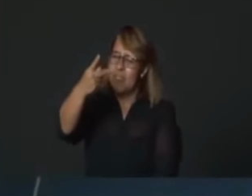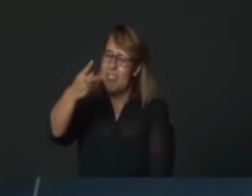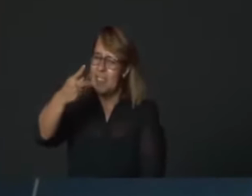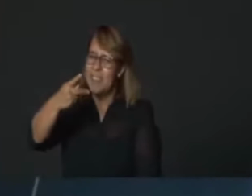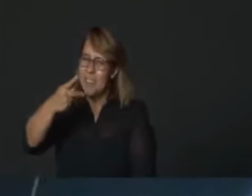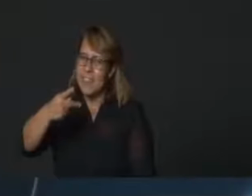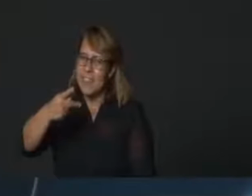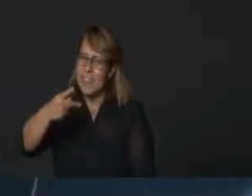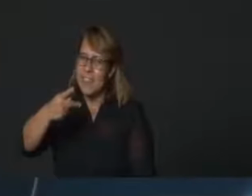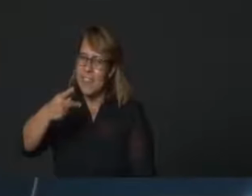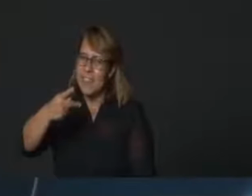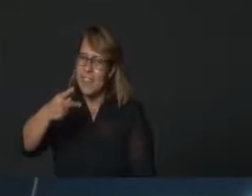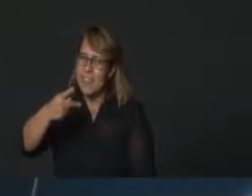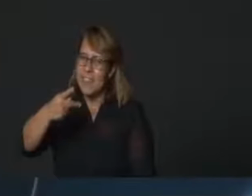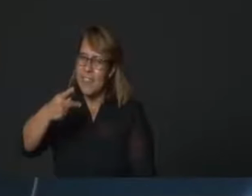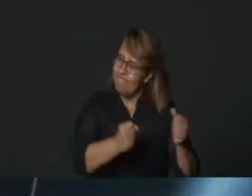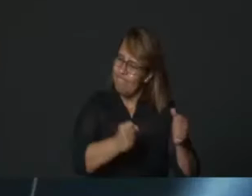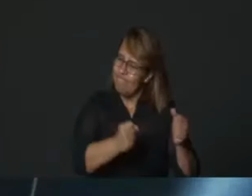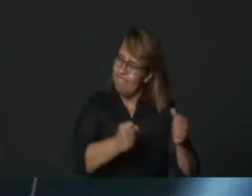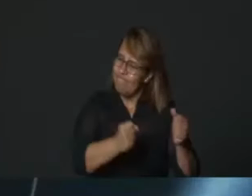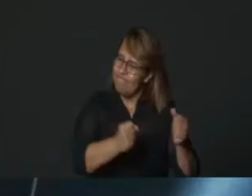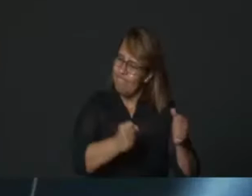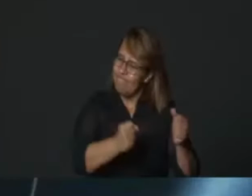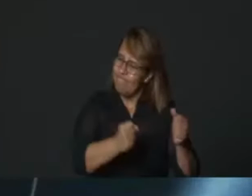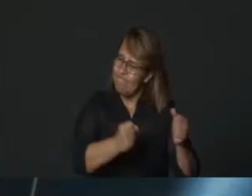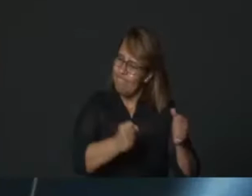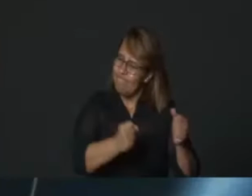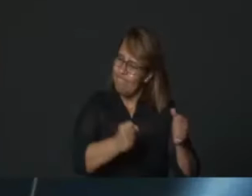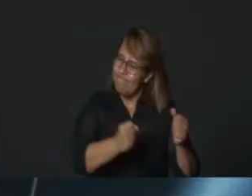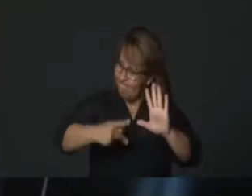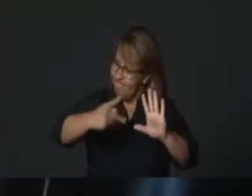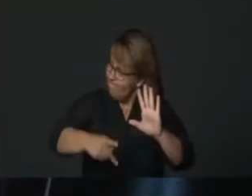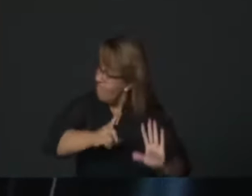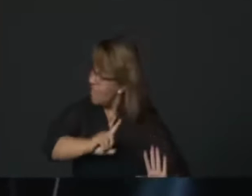e é uma mensagem de Deus